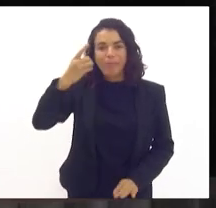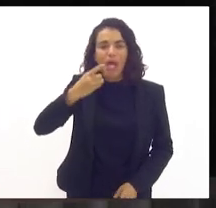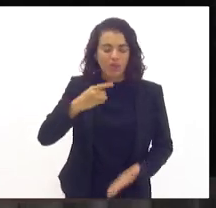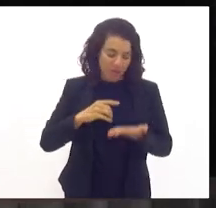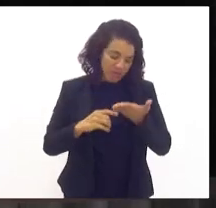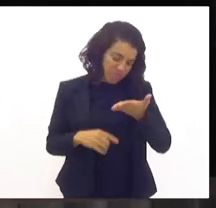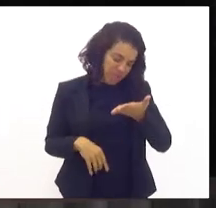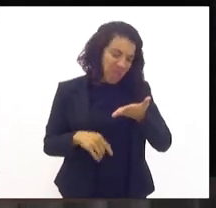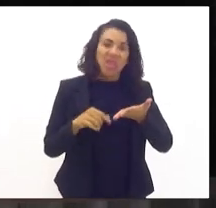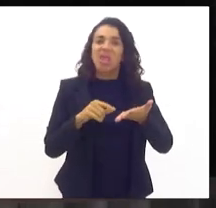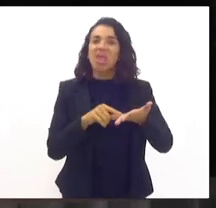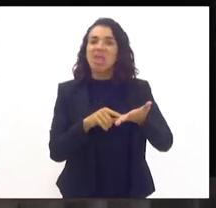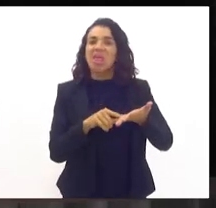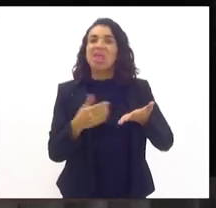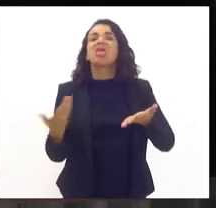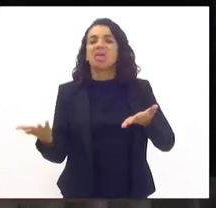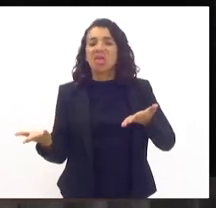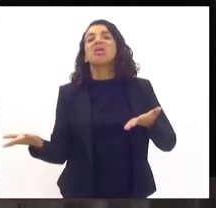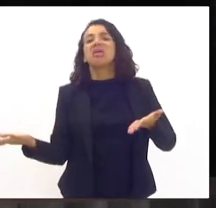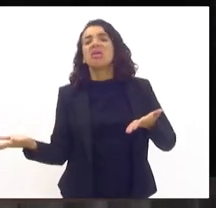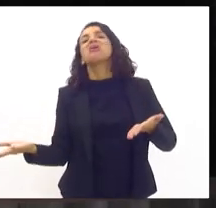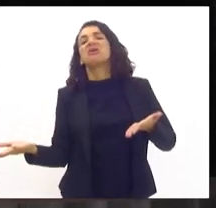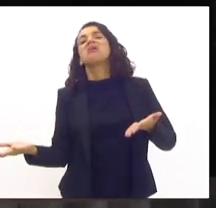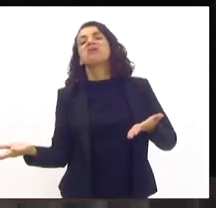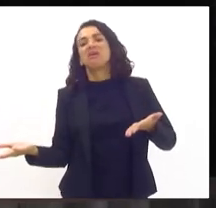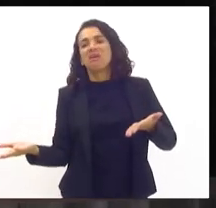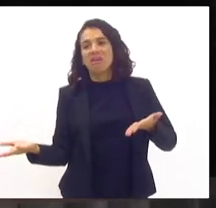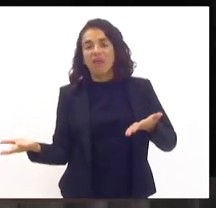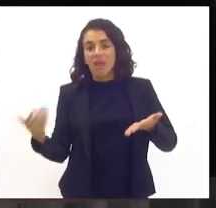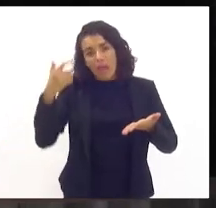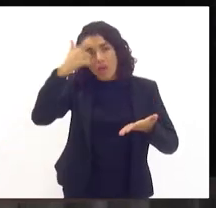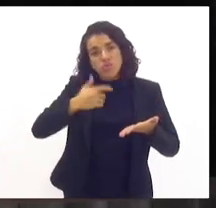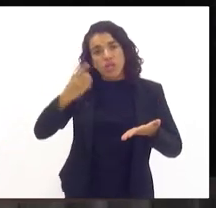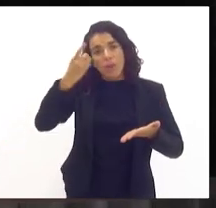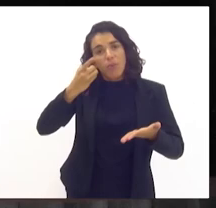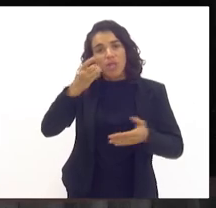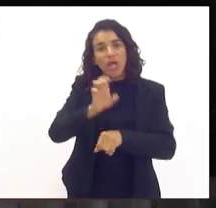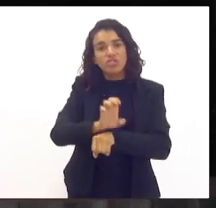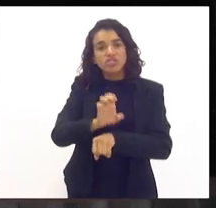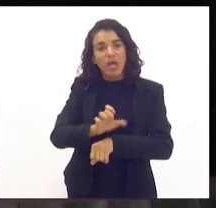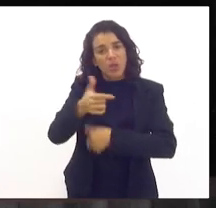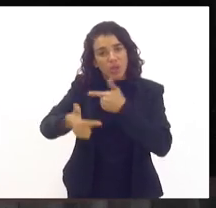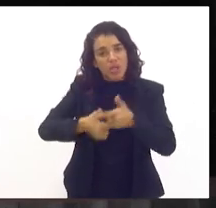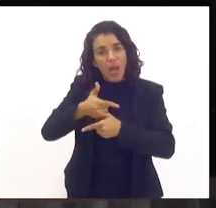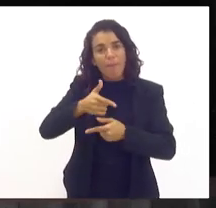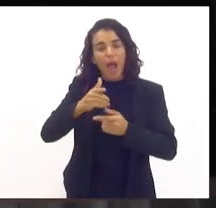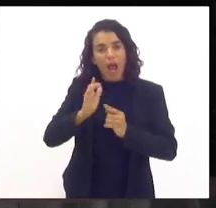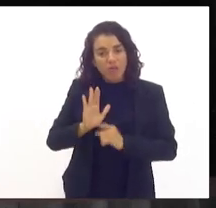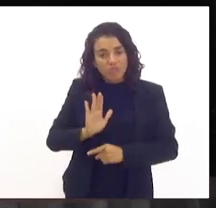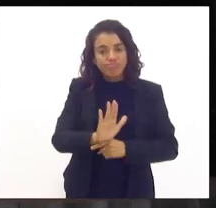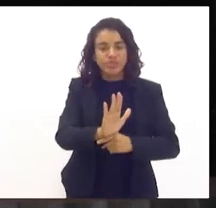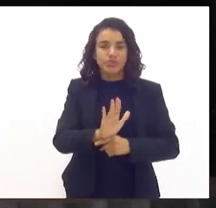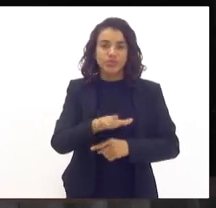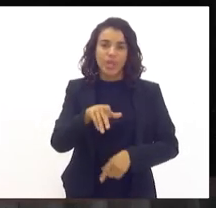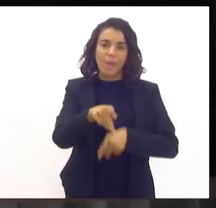olhando. Ih. Falei, eu sou deputada estadual. Trabalho em função da minha região da Zona